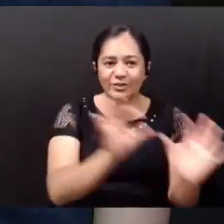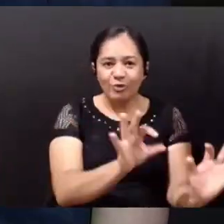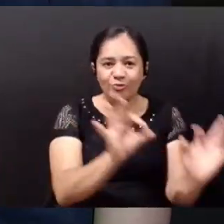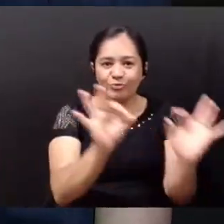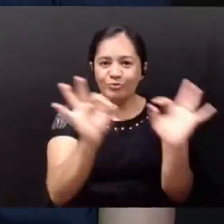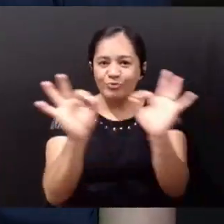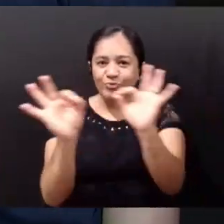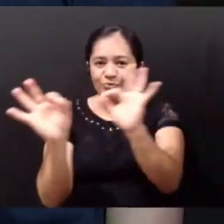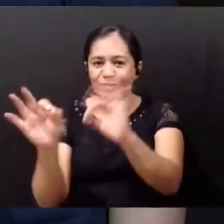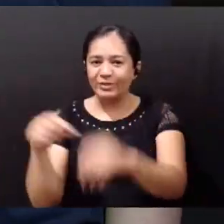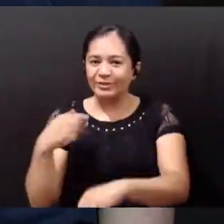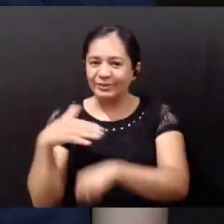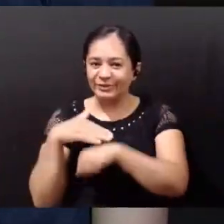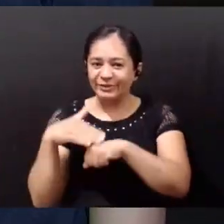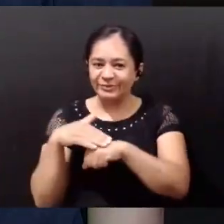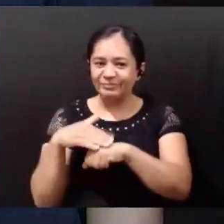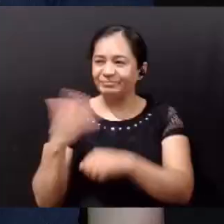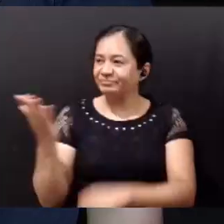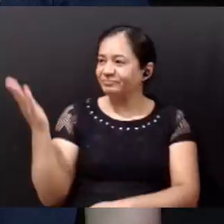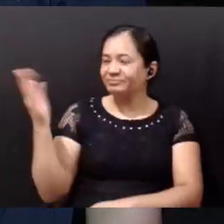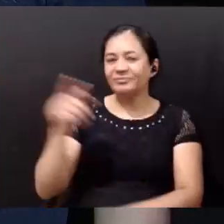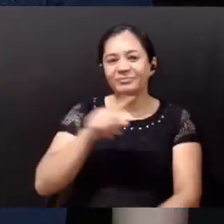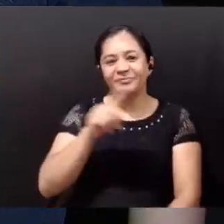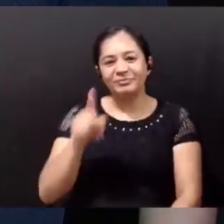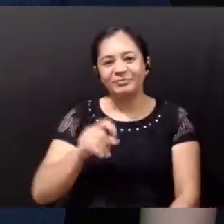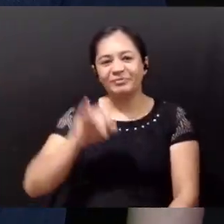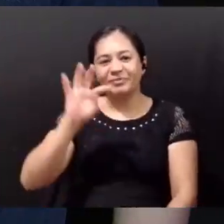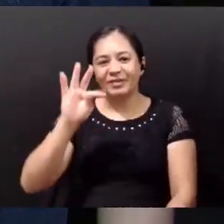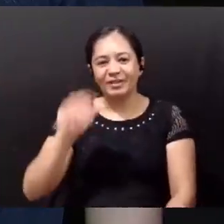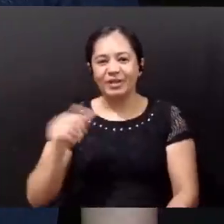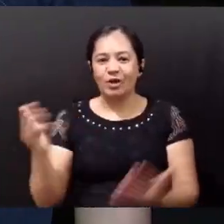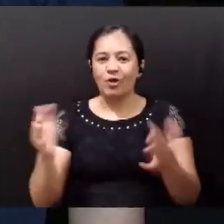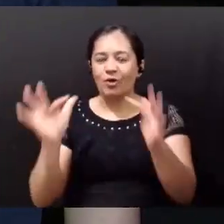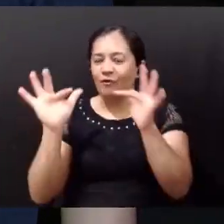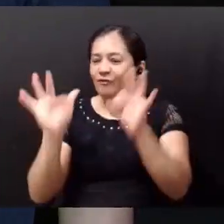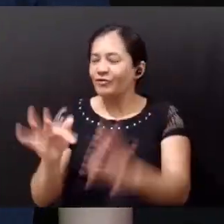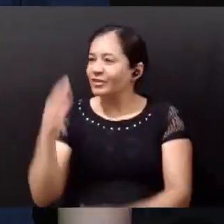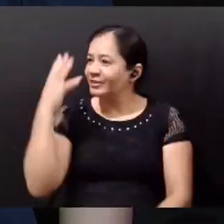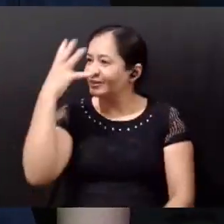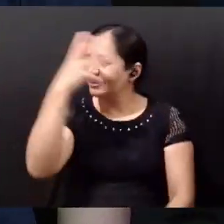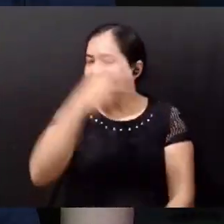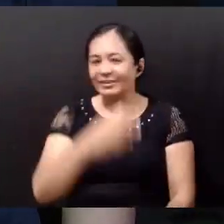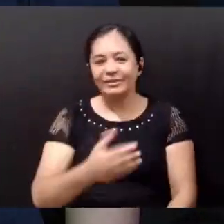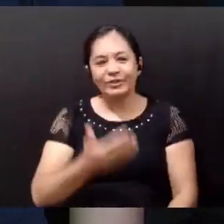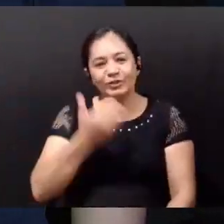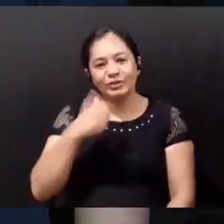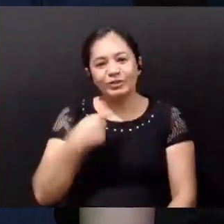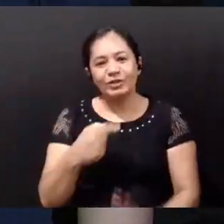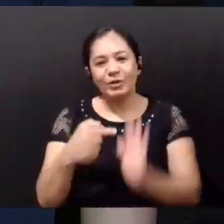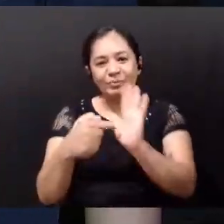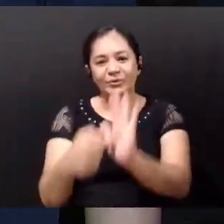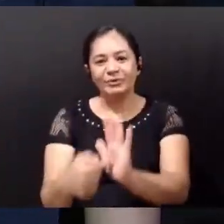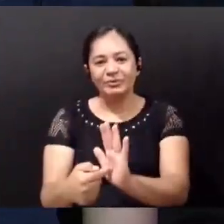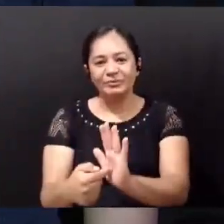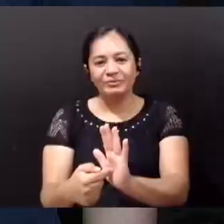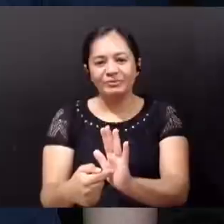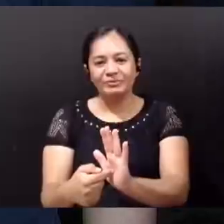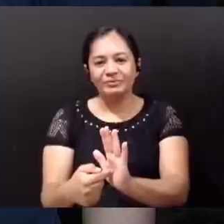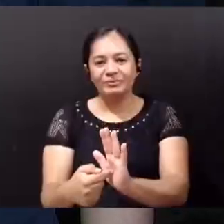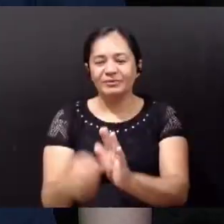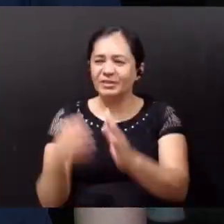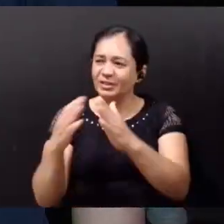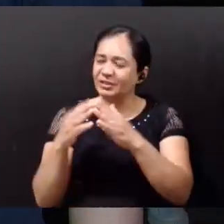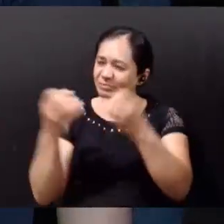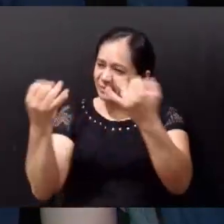com a Zita, hoje nessa finalização, nesse lindo jantar que a gente mostrou agora há pouco. Zita, fala para mim de toda essa